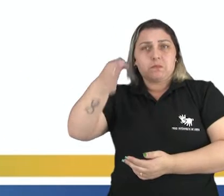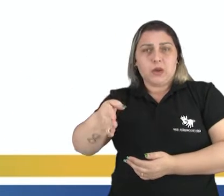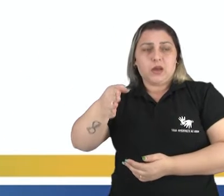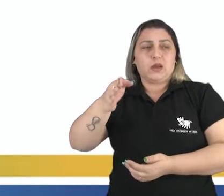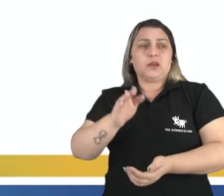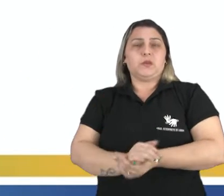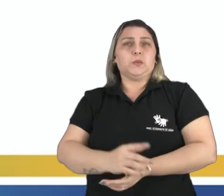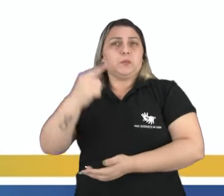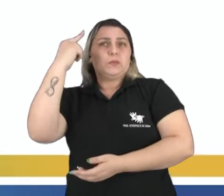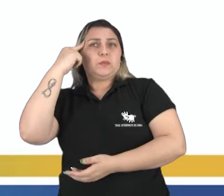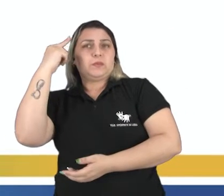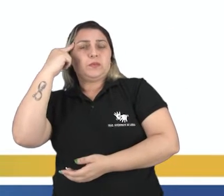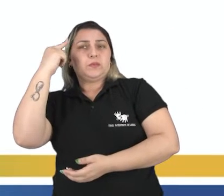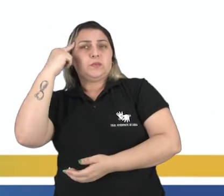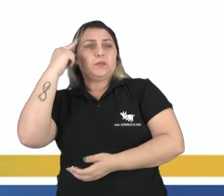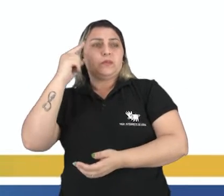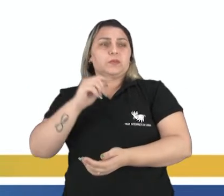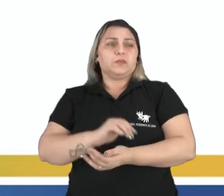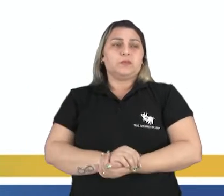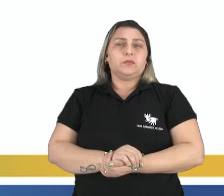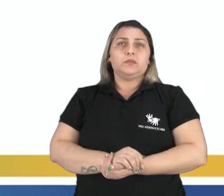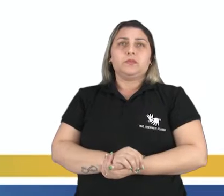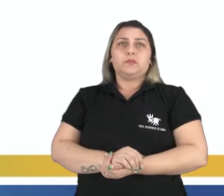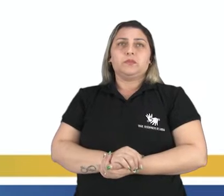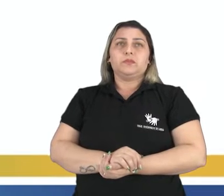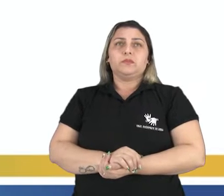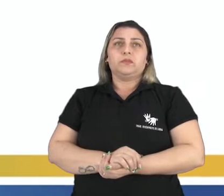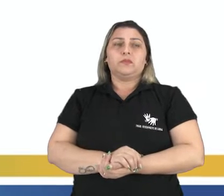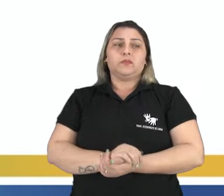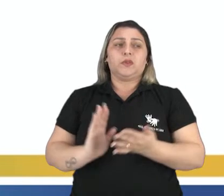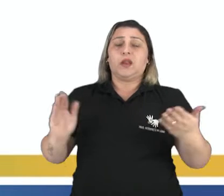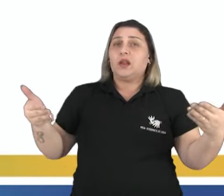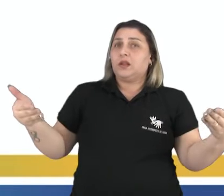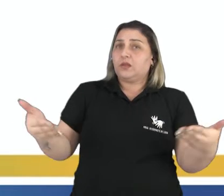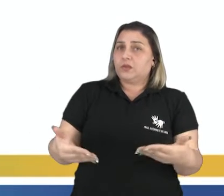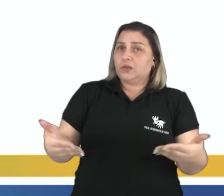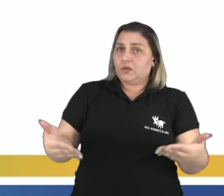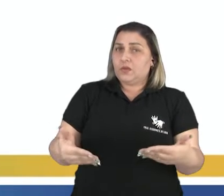ser pensante, daquele que desperta o conhecimento. Agora o